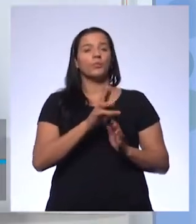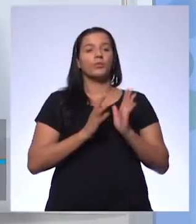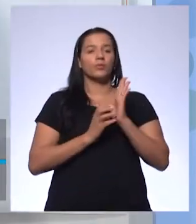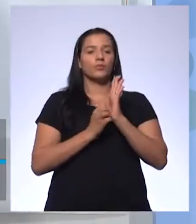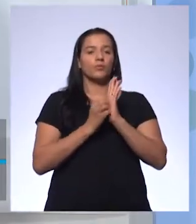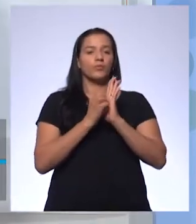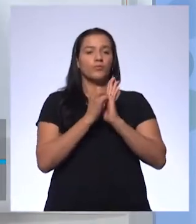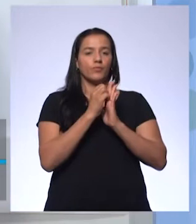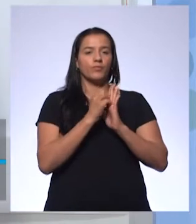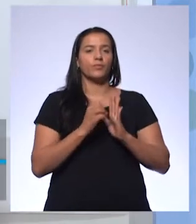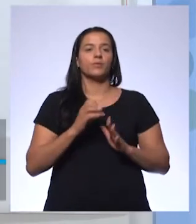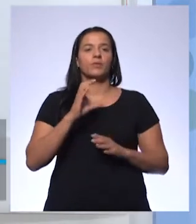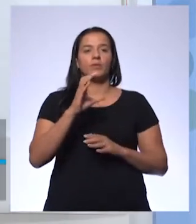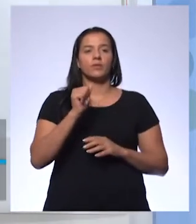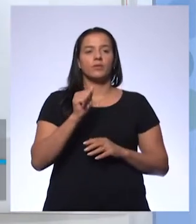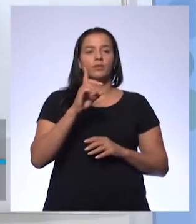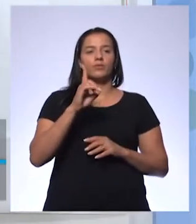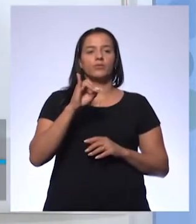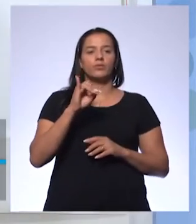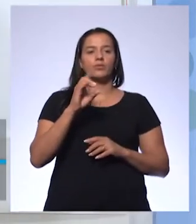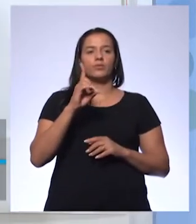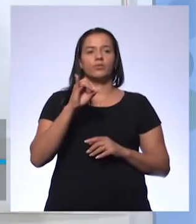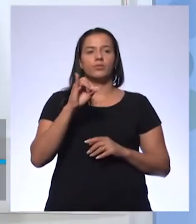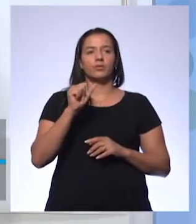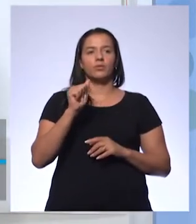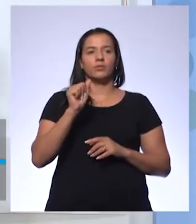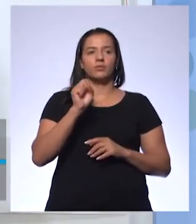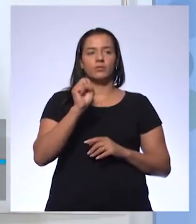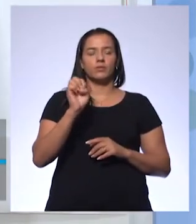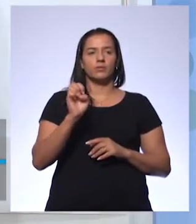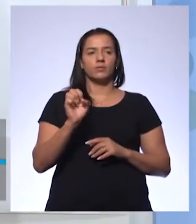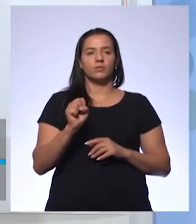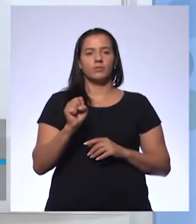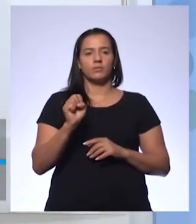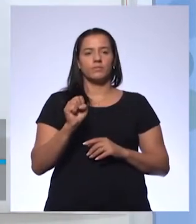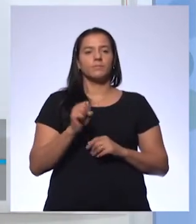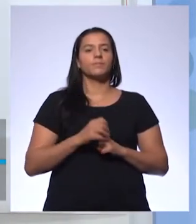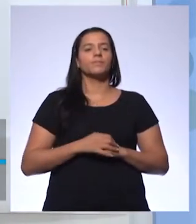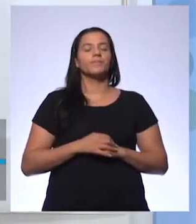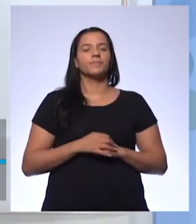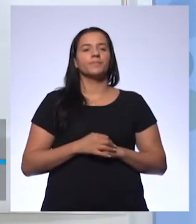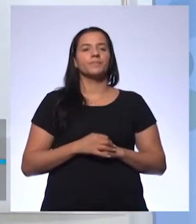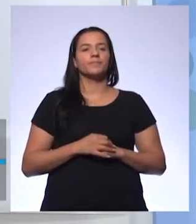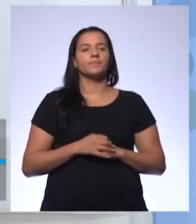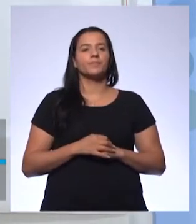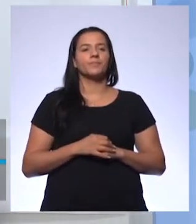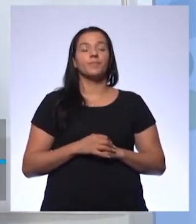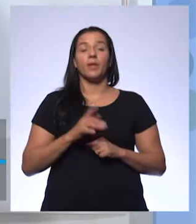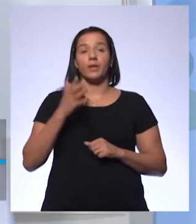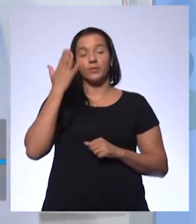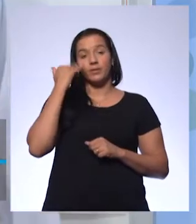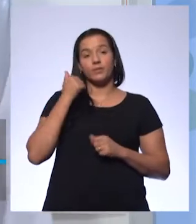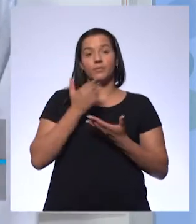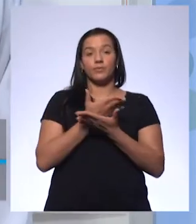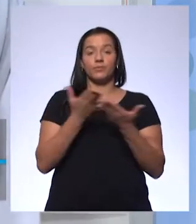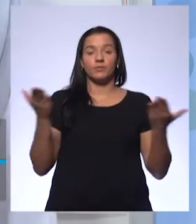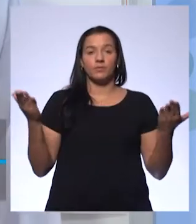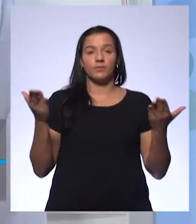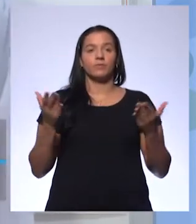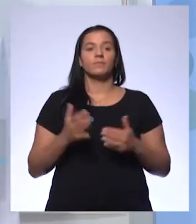E a doença é candidíase, tá bom? Muito bem. Agora eu quero saber de